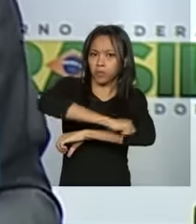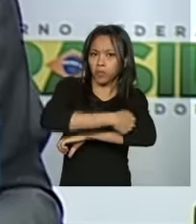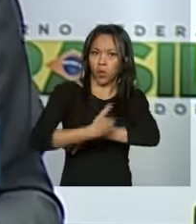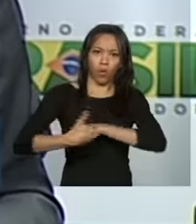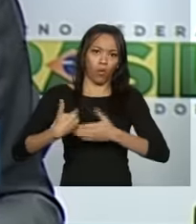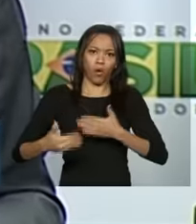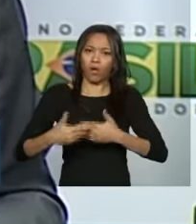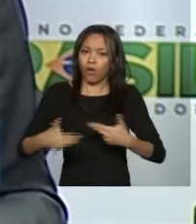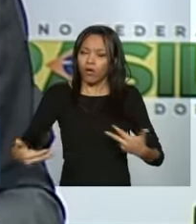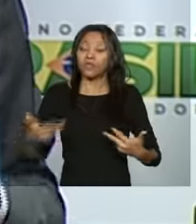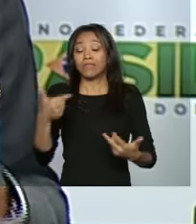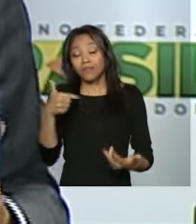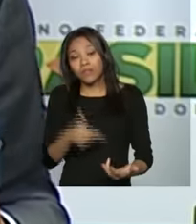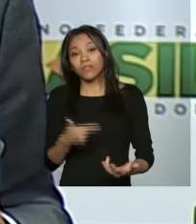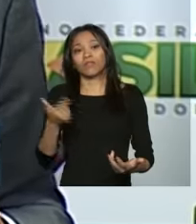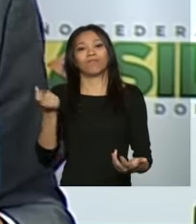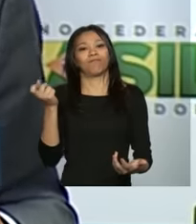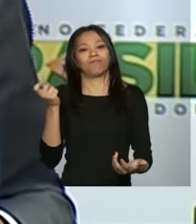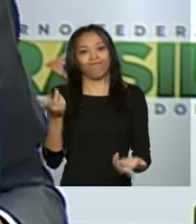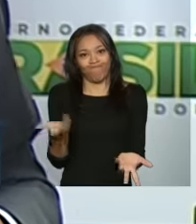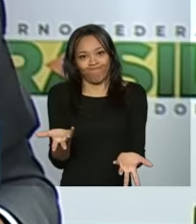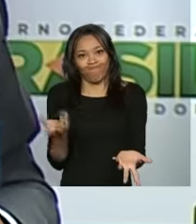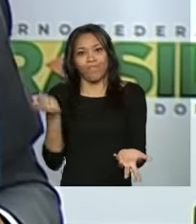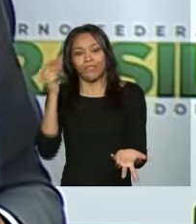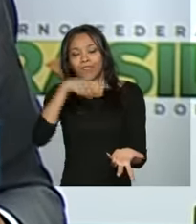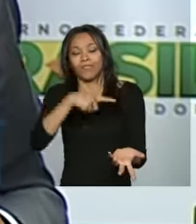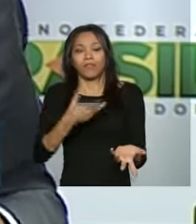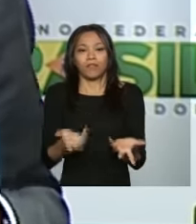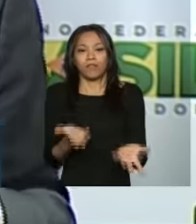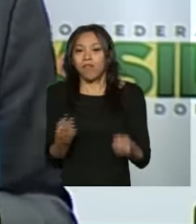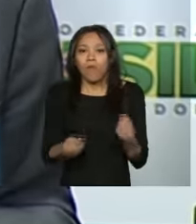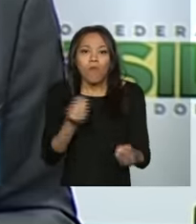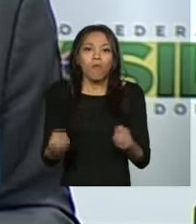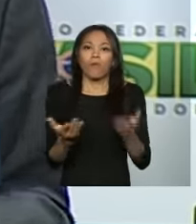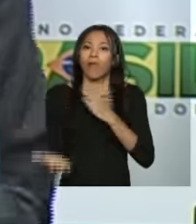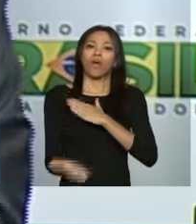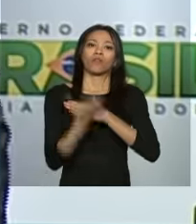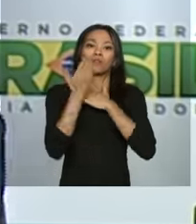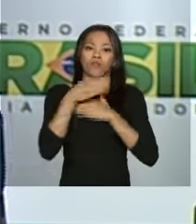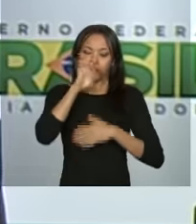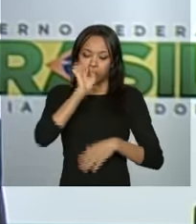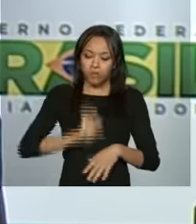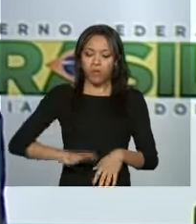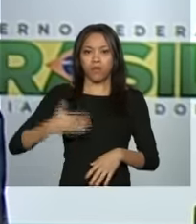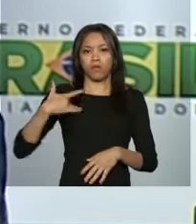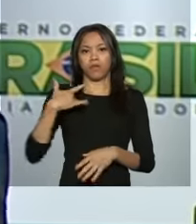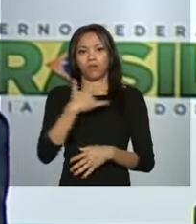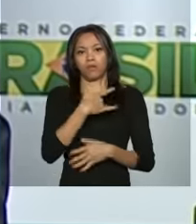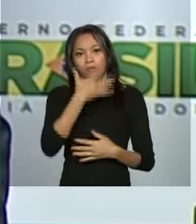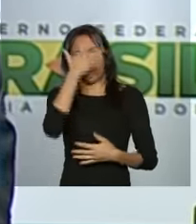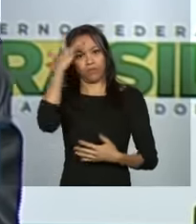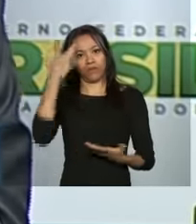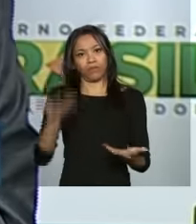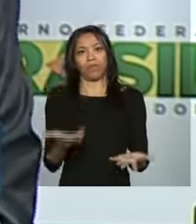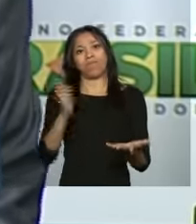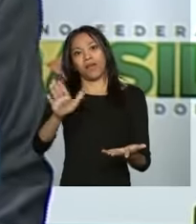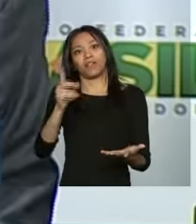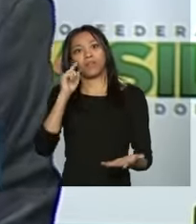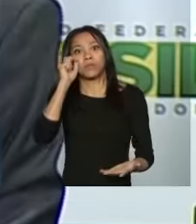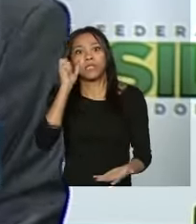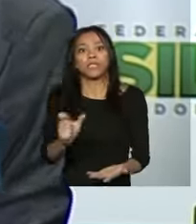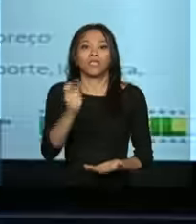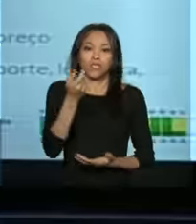do curto tempo muito menos voltada para um benefício do que voltada para naturalmente majoração de preços